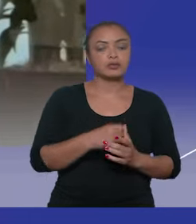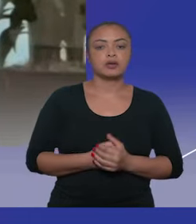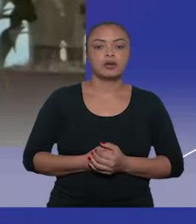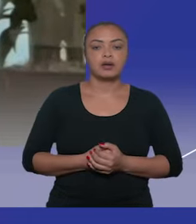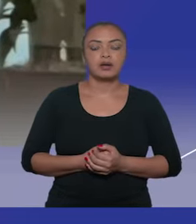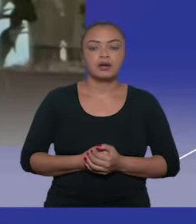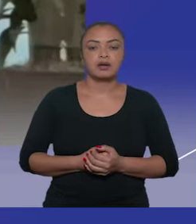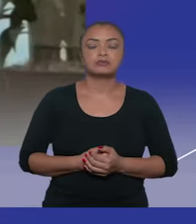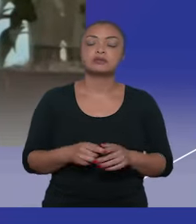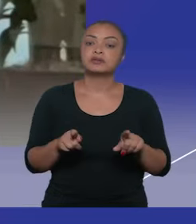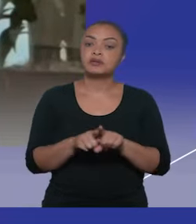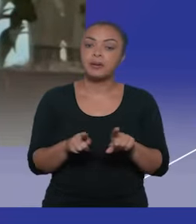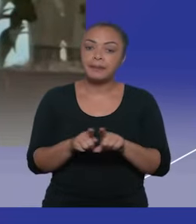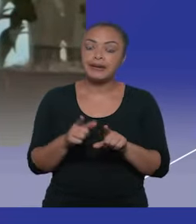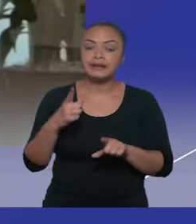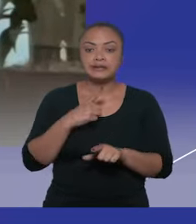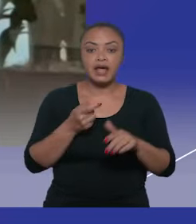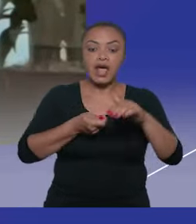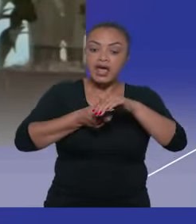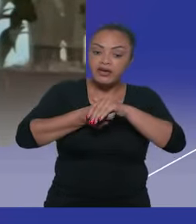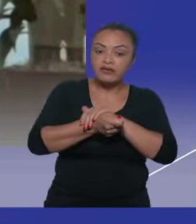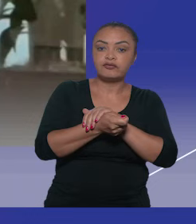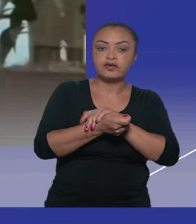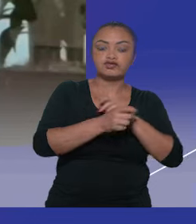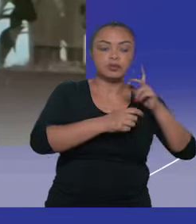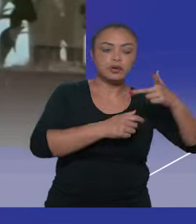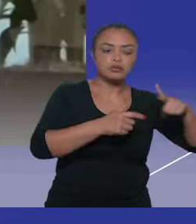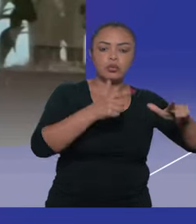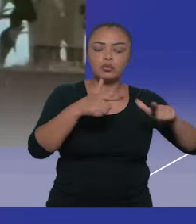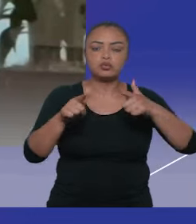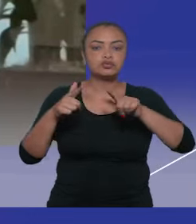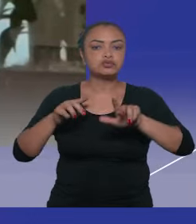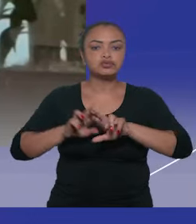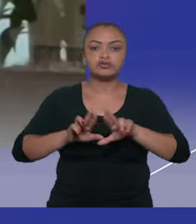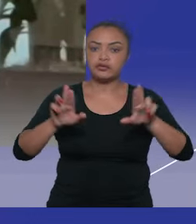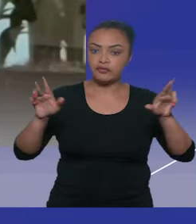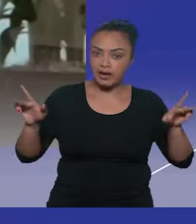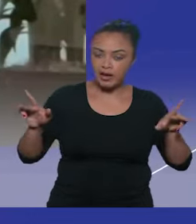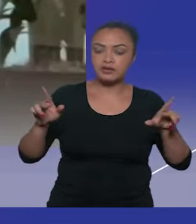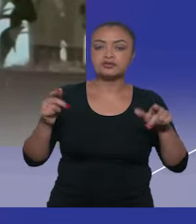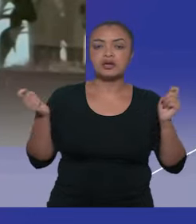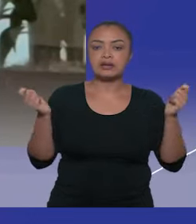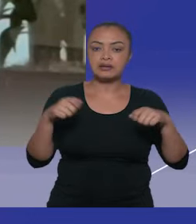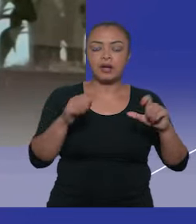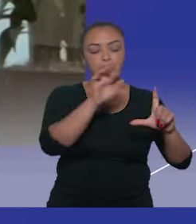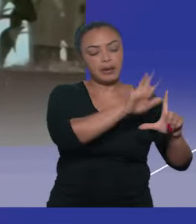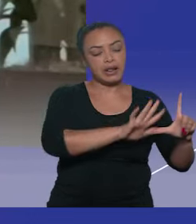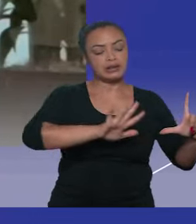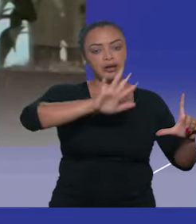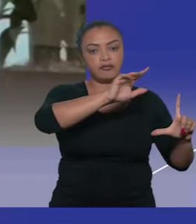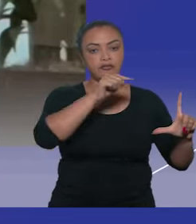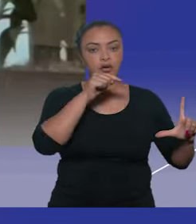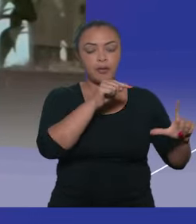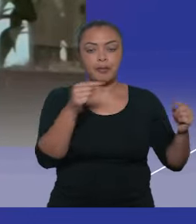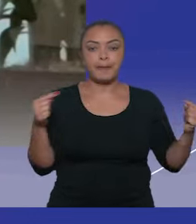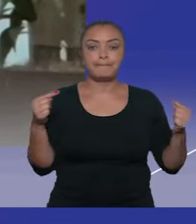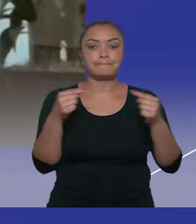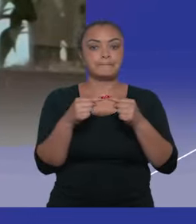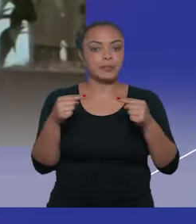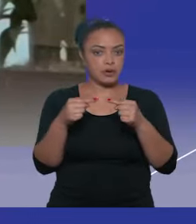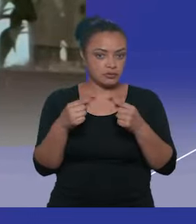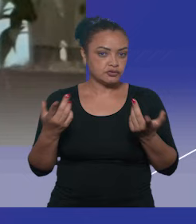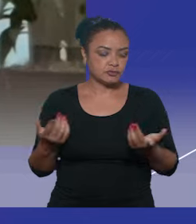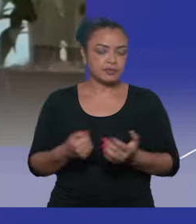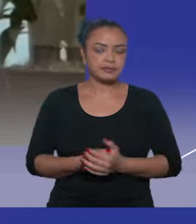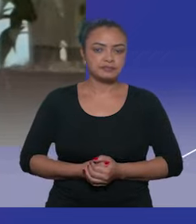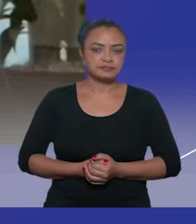gente vai baixar isso de 10 mil para 5 mil, eu acho que num futuro muito próximo, e trazer outras alternativas de investimento que vão